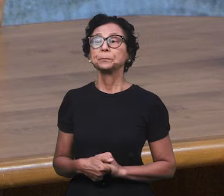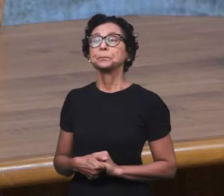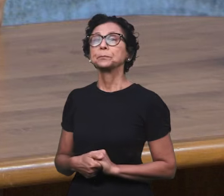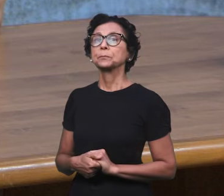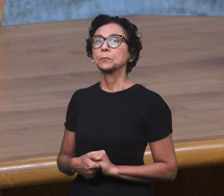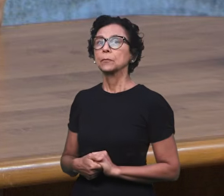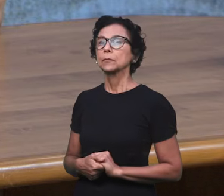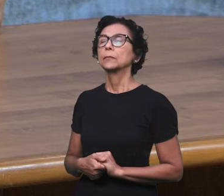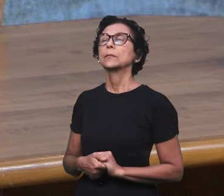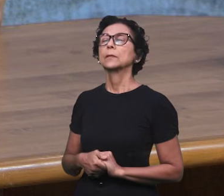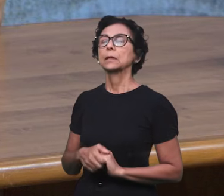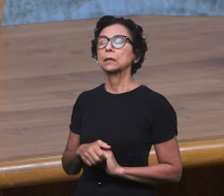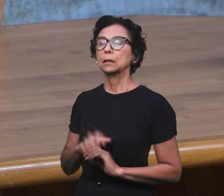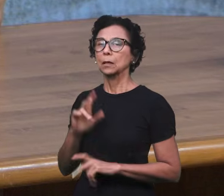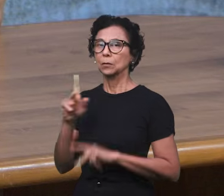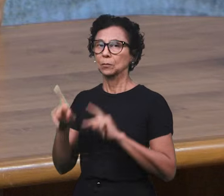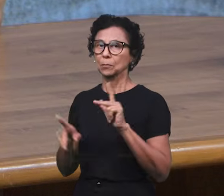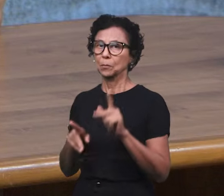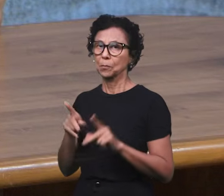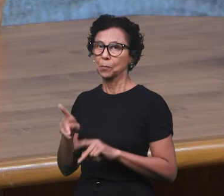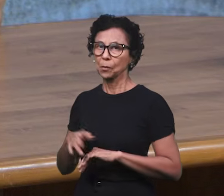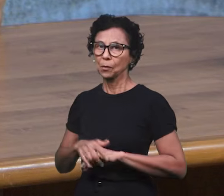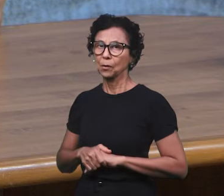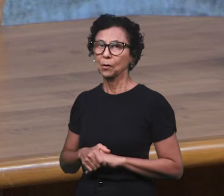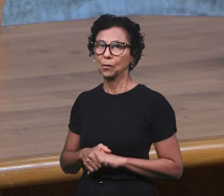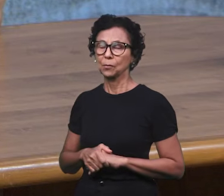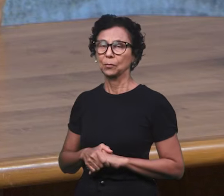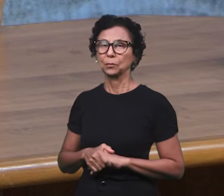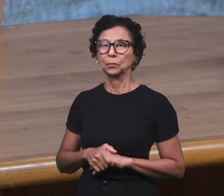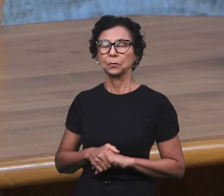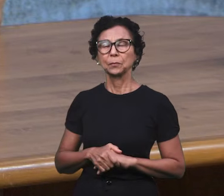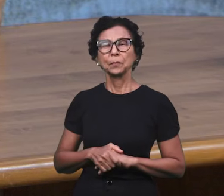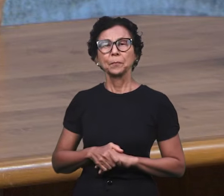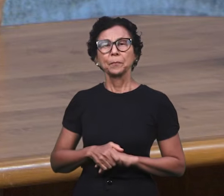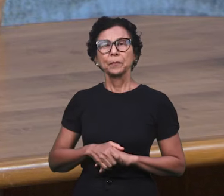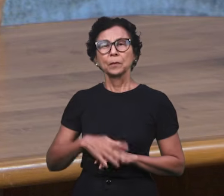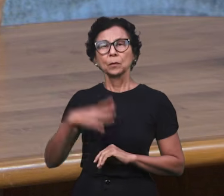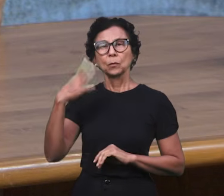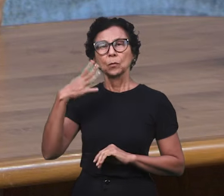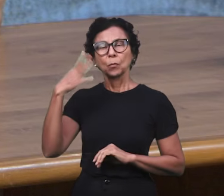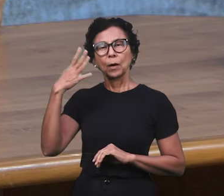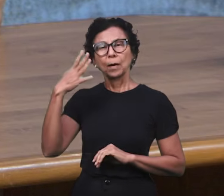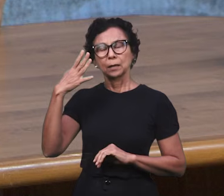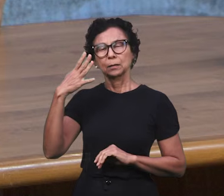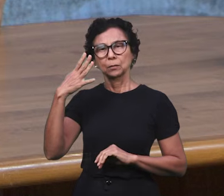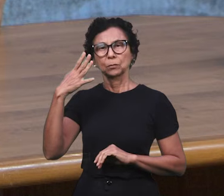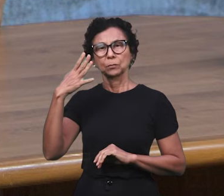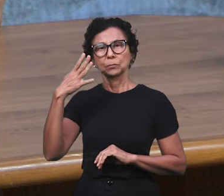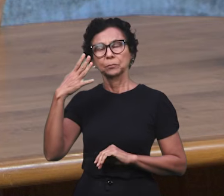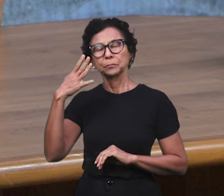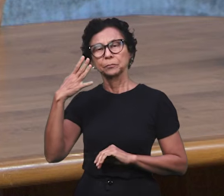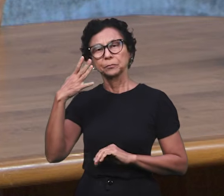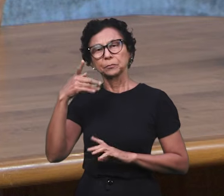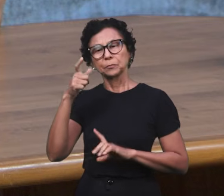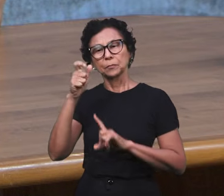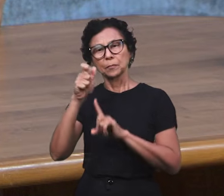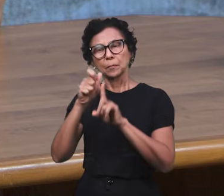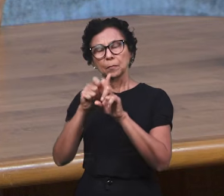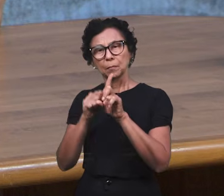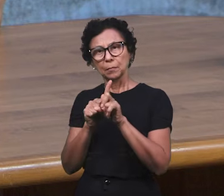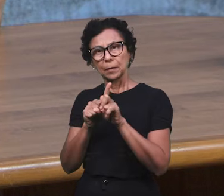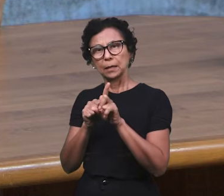santificaram a Páscoa no dia 14º do 2º mês, e os sacerdotes